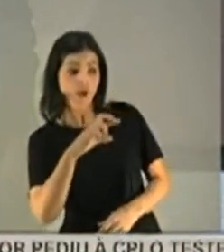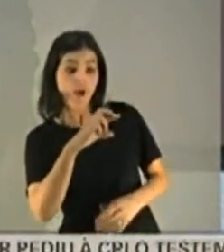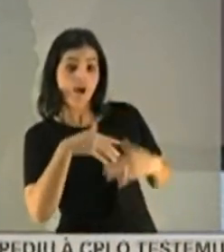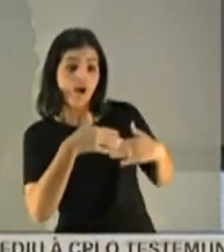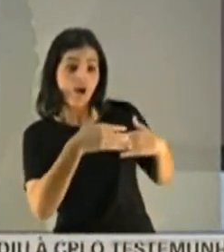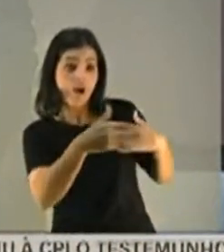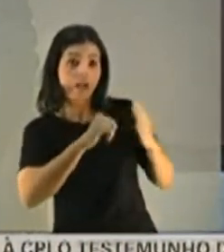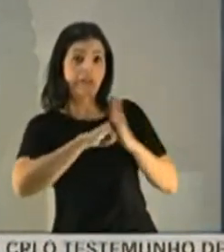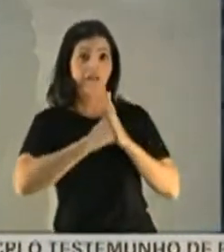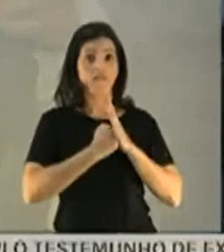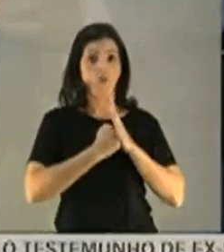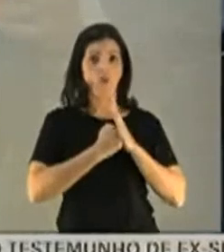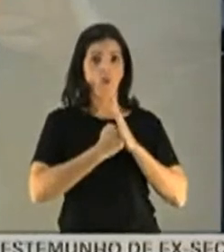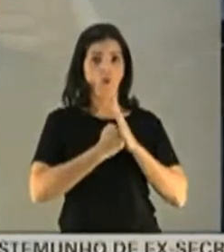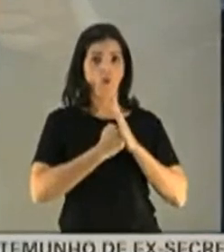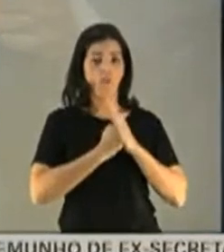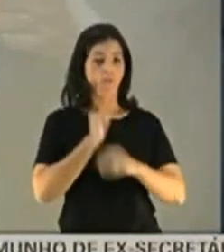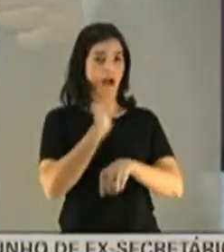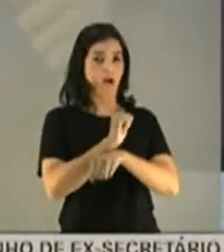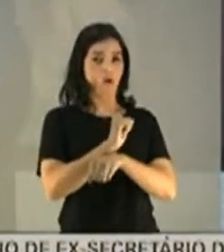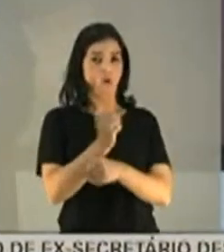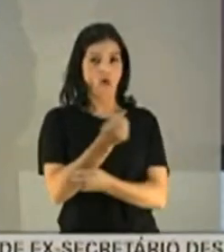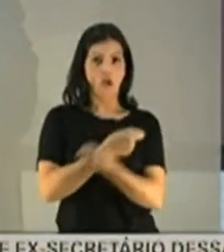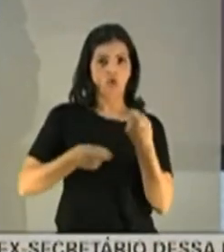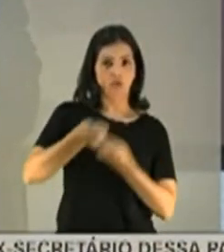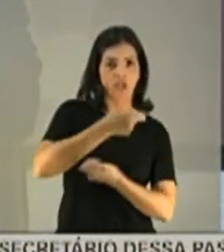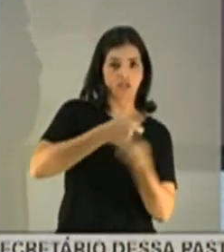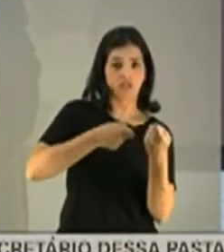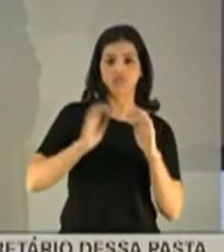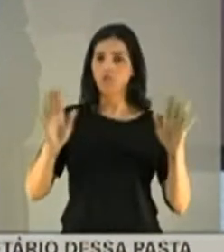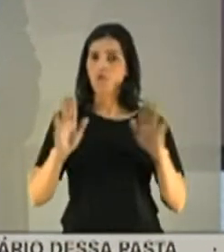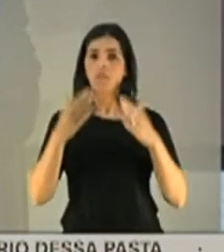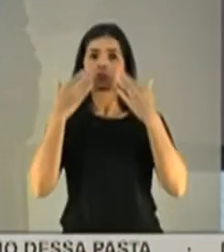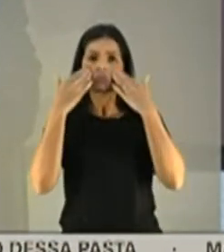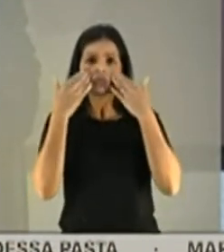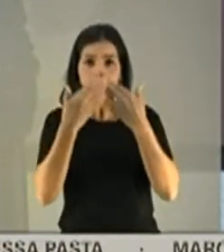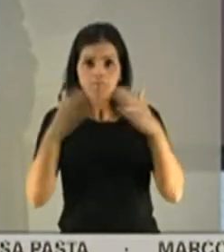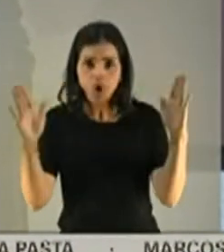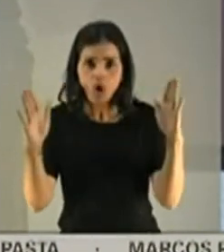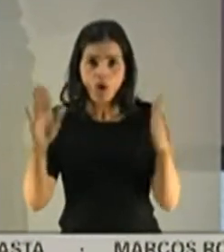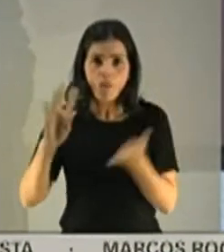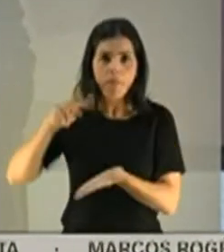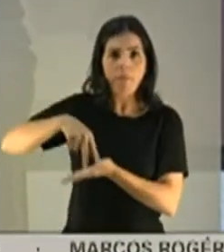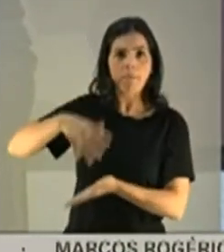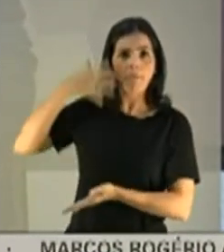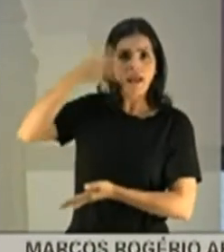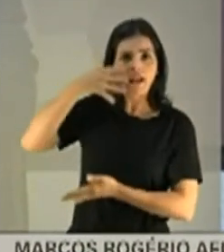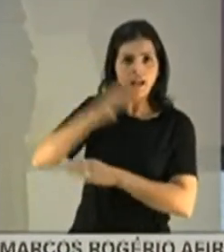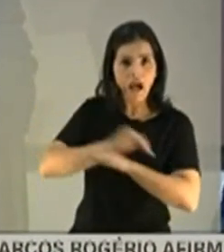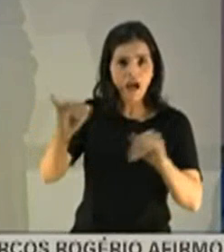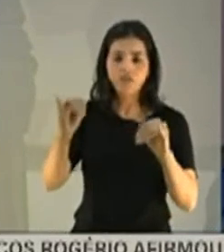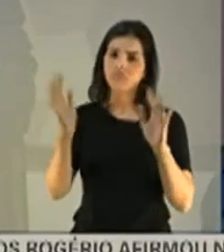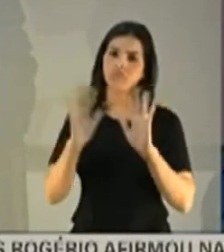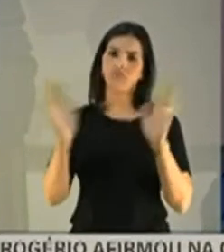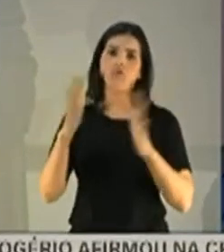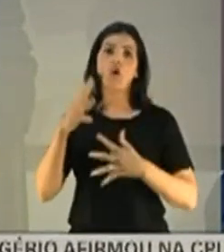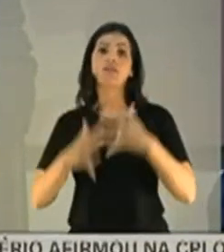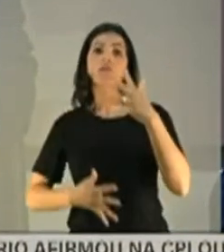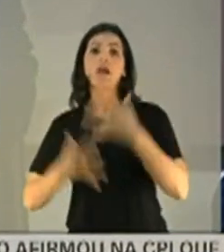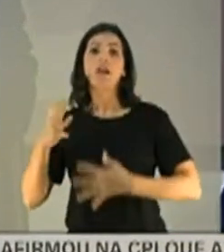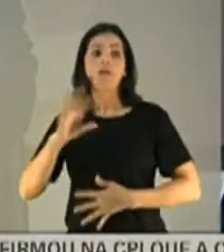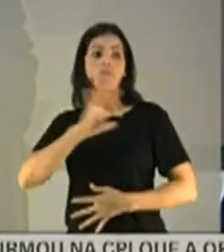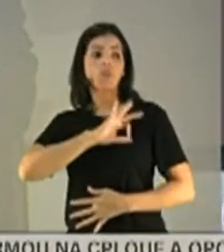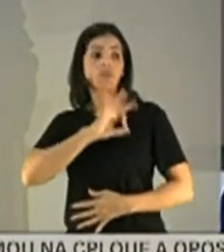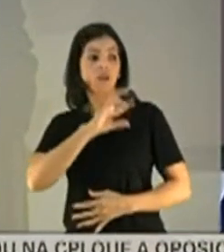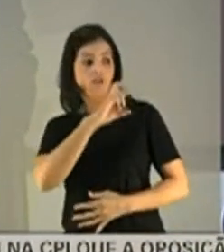tá travado, né? Não tenho por que expor a situação em plenário e atrapalhar uma investigação